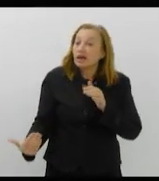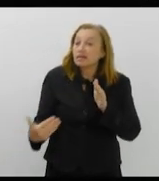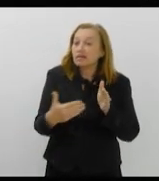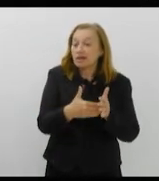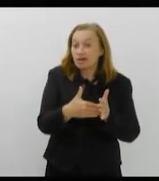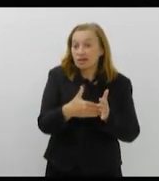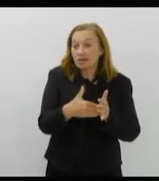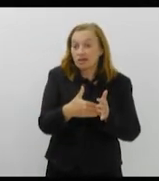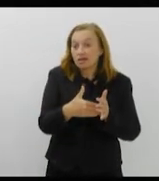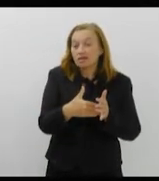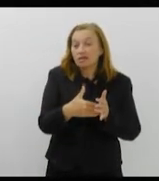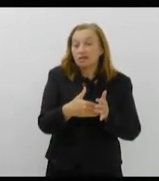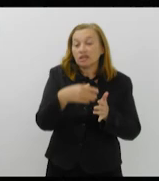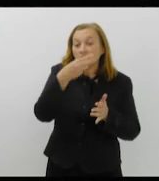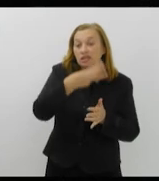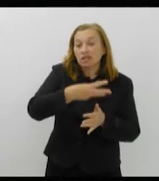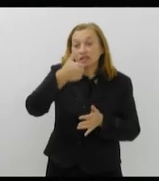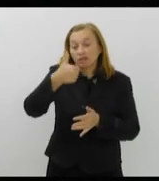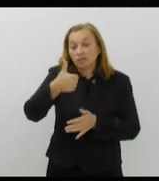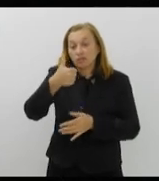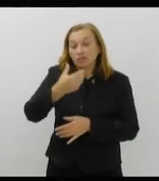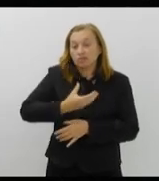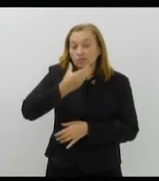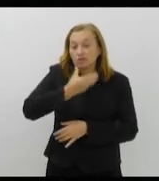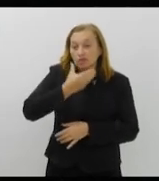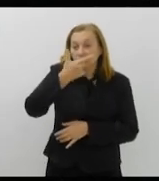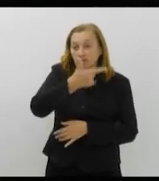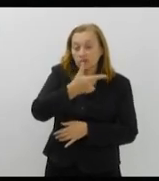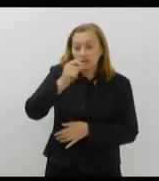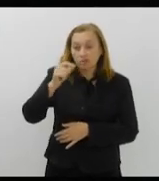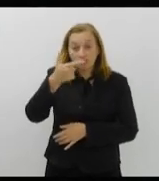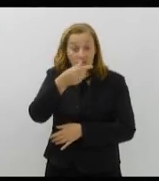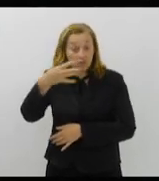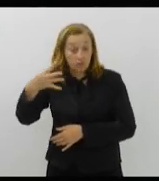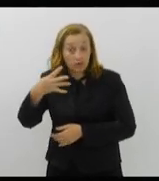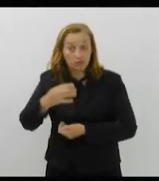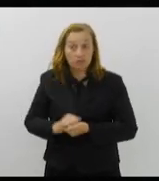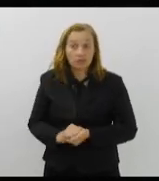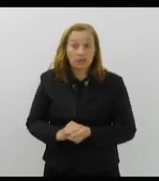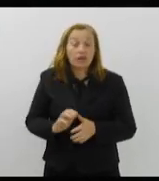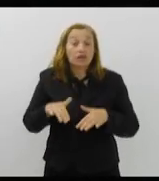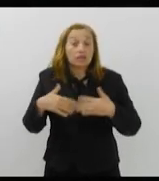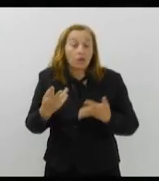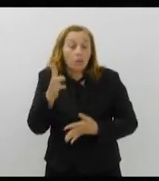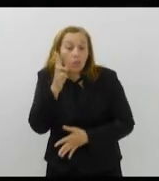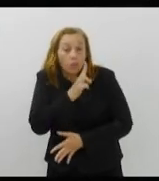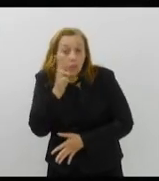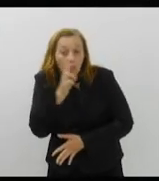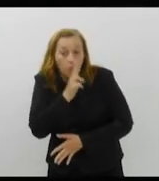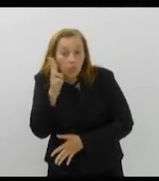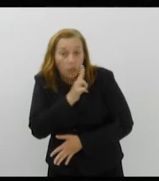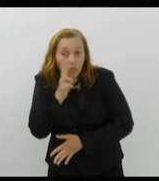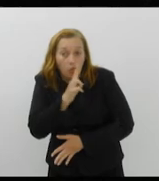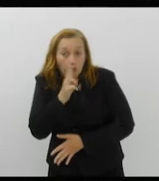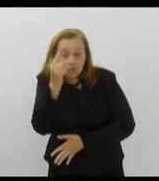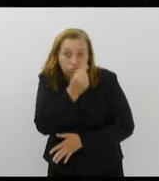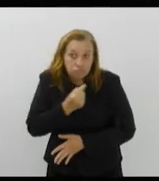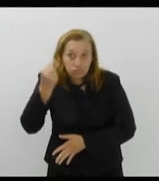até 31 de Dezembro de 2024 então é uma corrida quanto